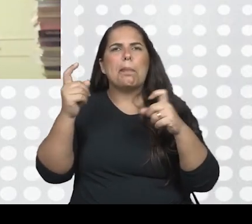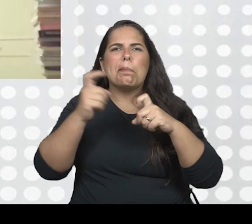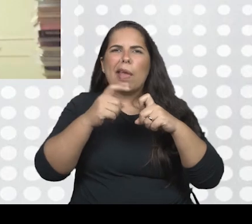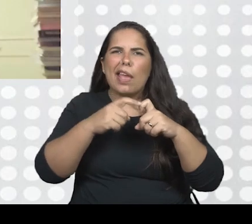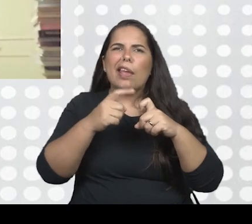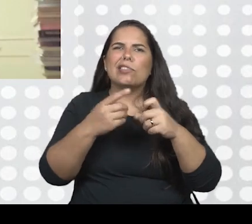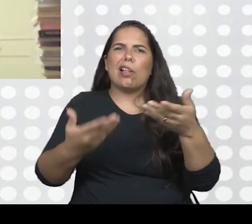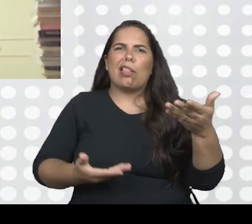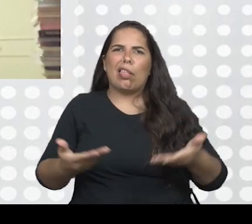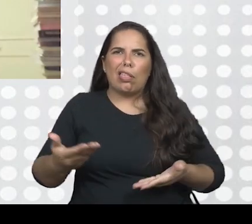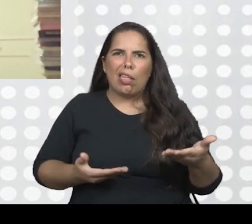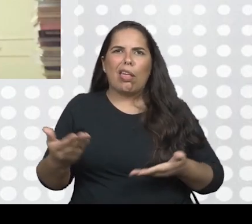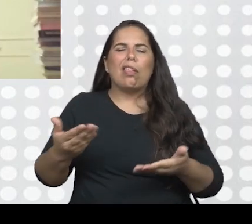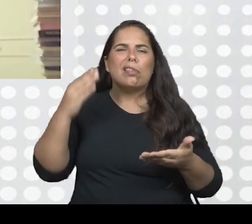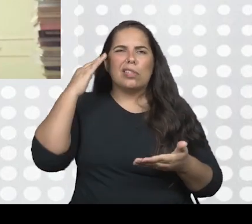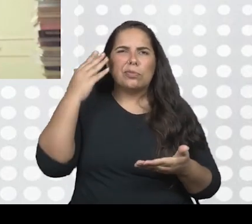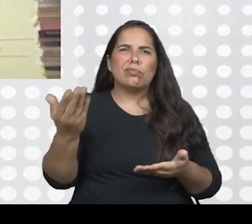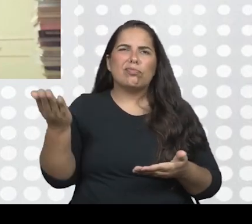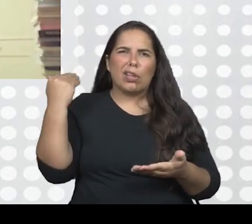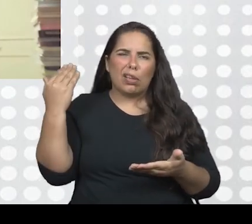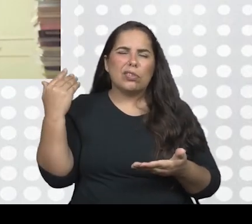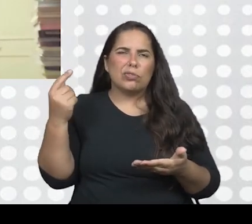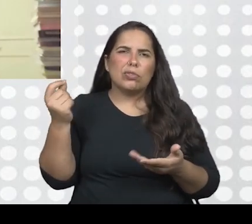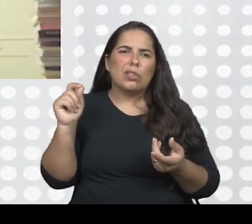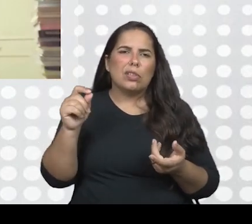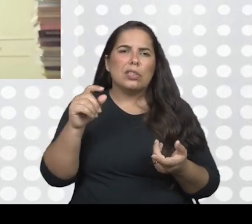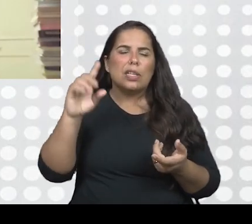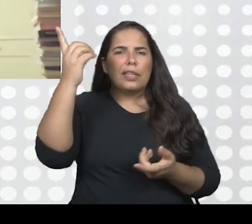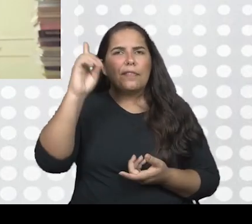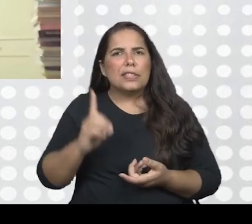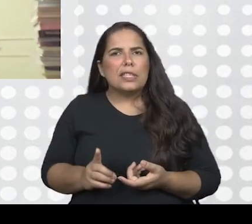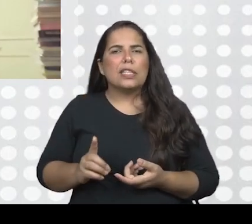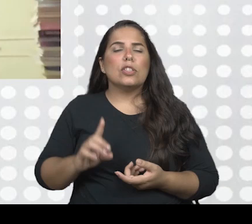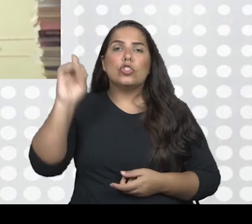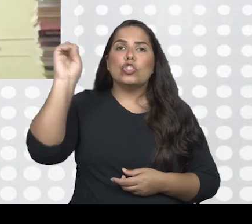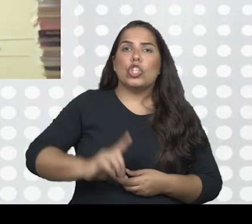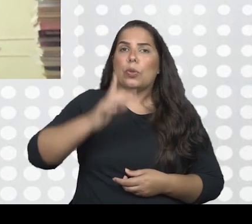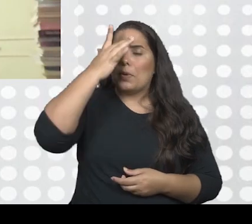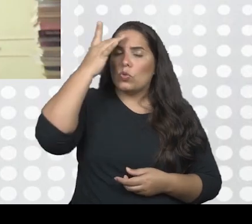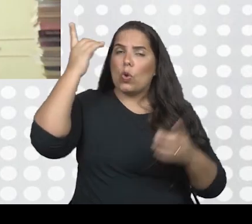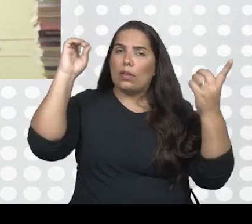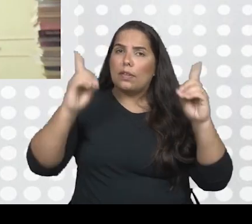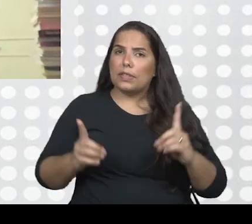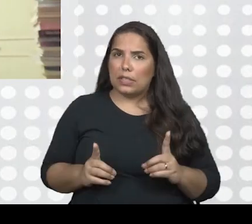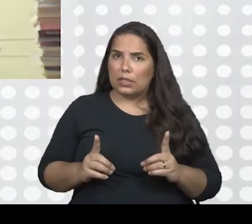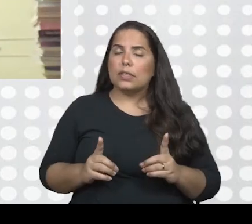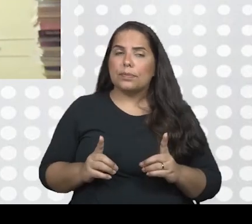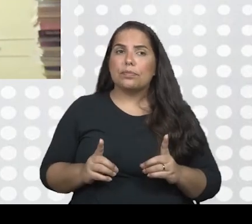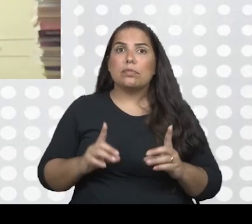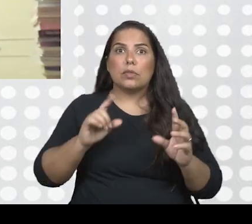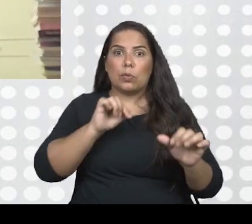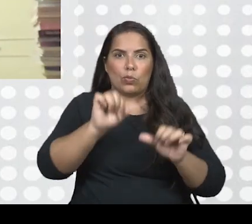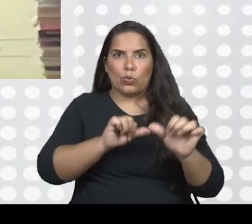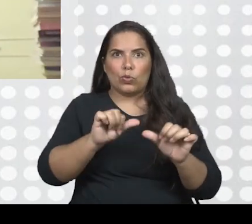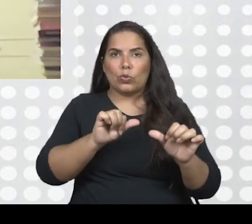médica assistencialista, de compreensão da deficiência e dos direitos da pessoa com deficiência,